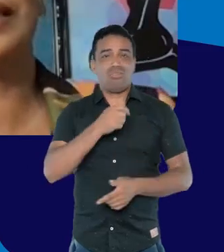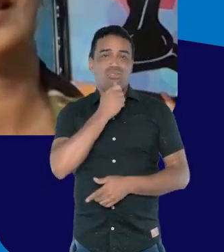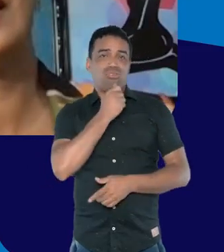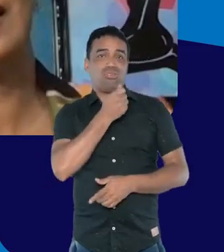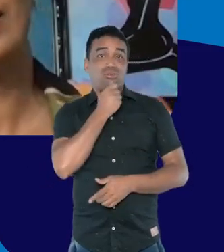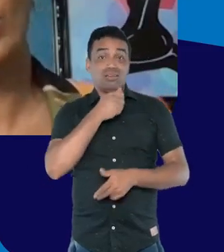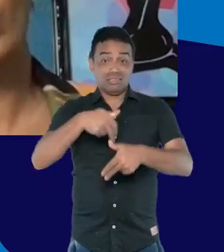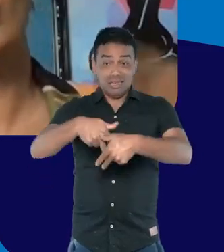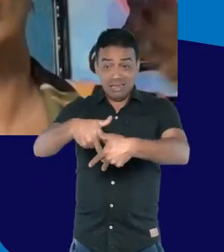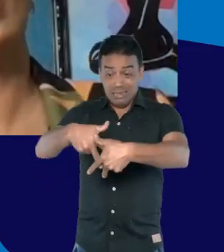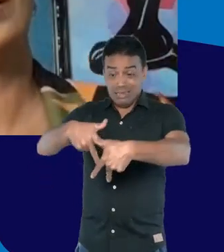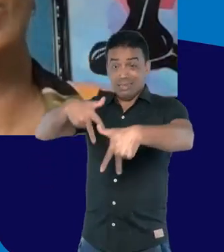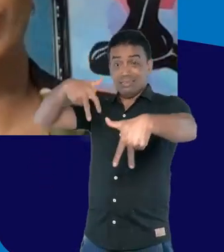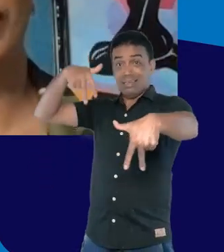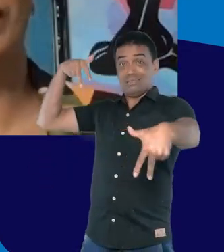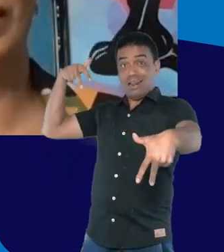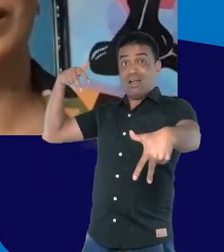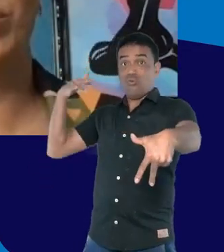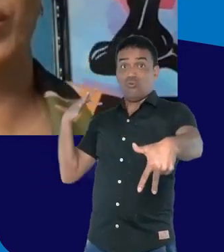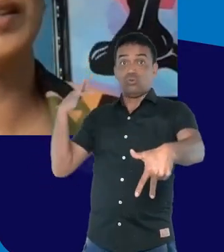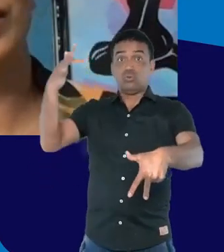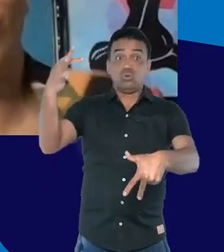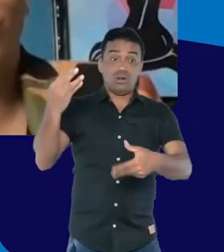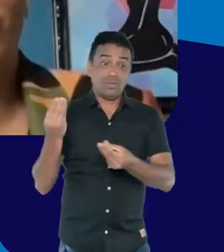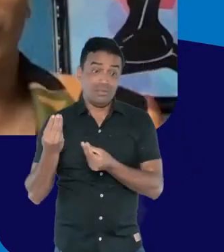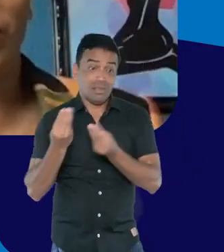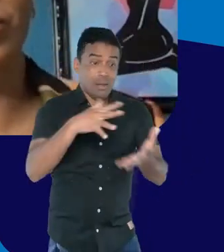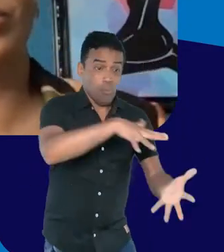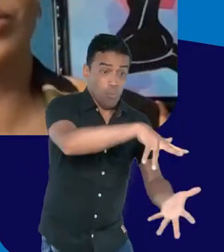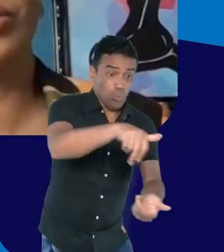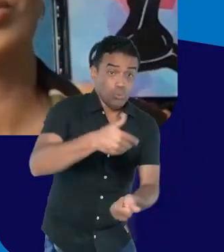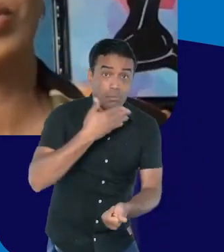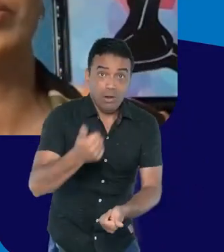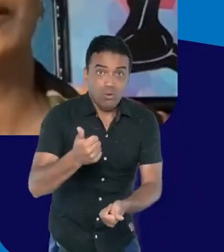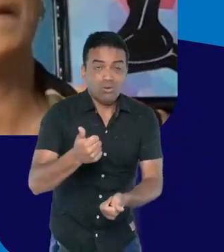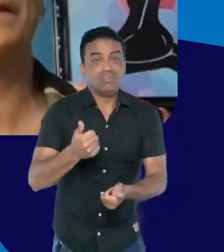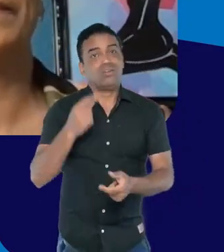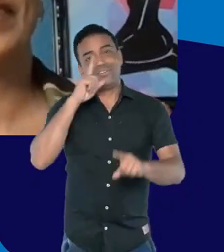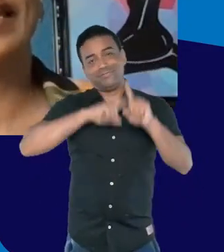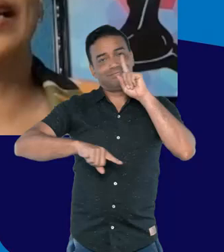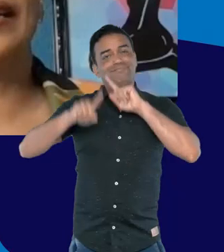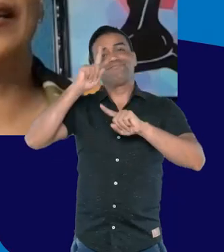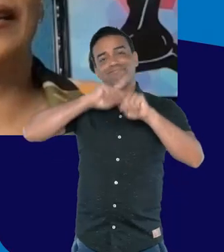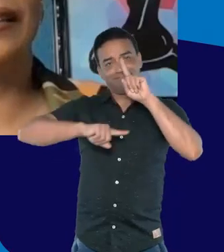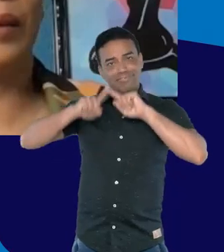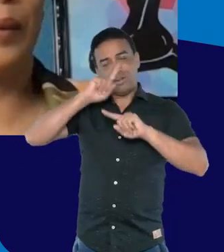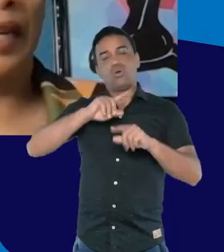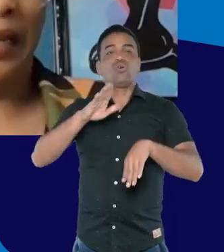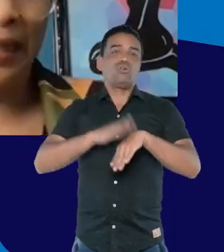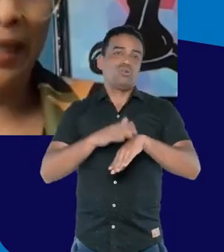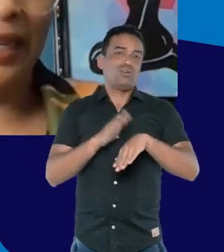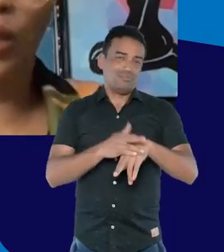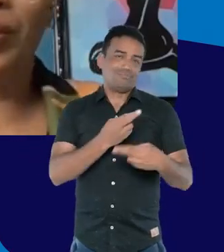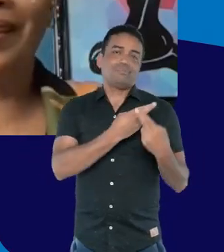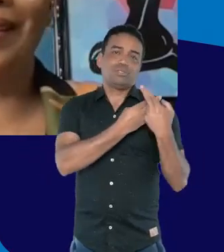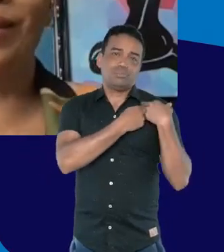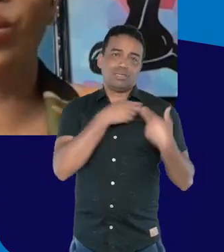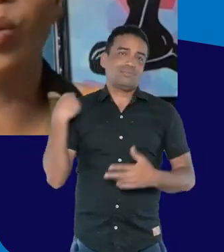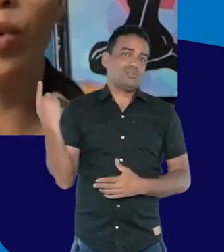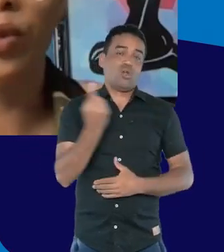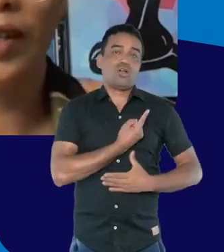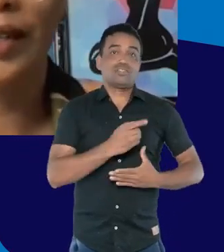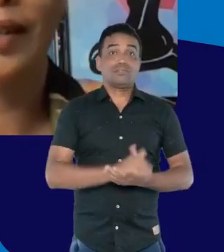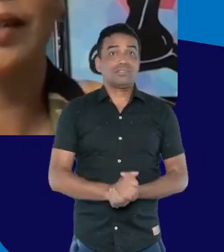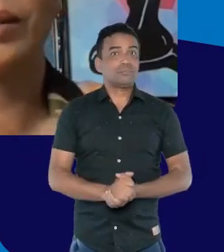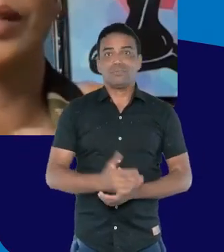gente não entregar um mundo melhor para quem vem depois, a gente falhou no nosso papel. Então, desde pequena,